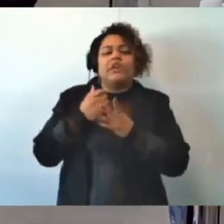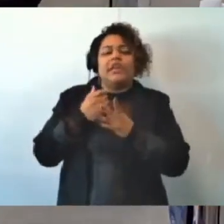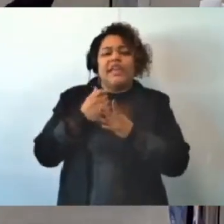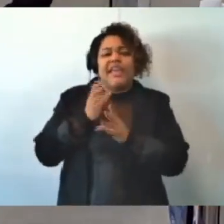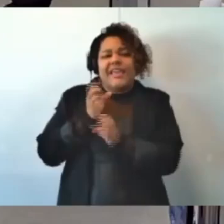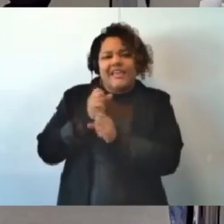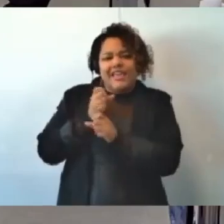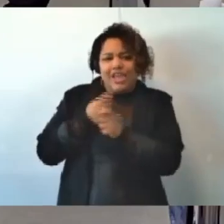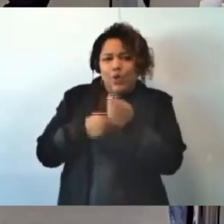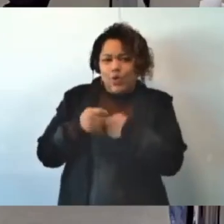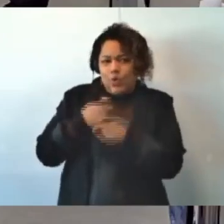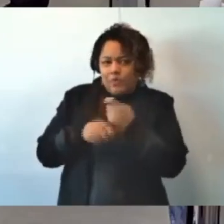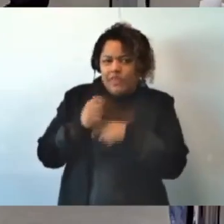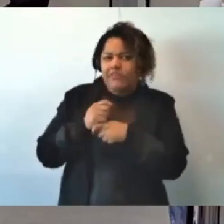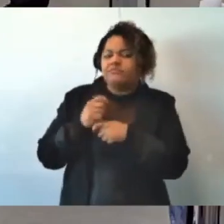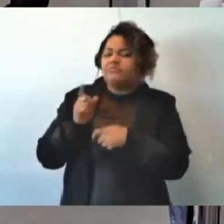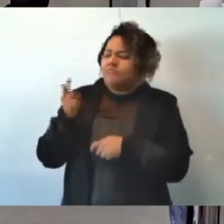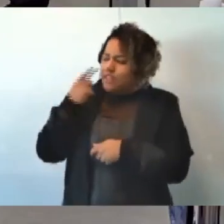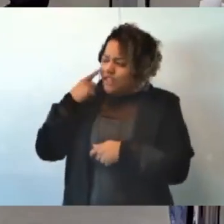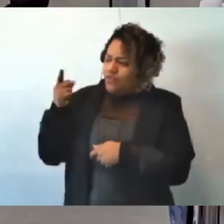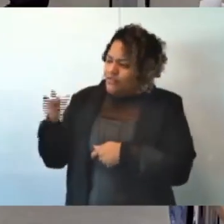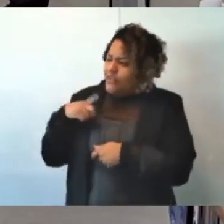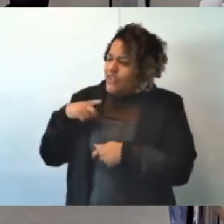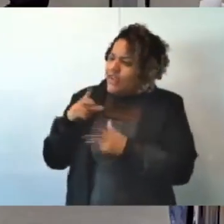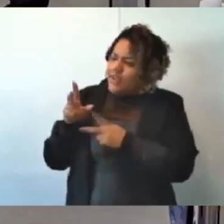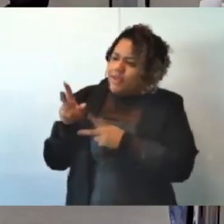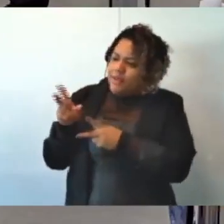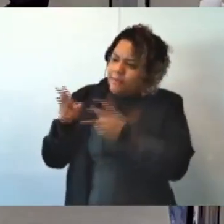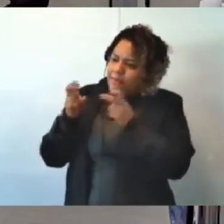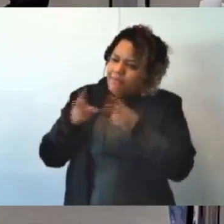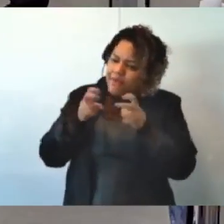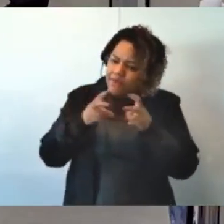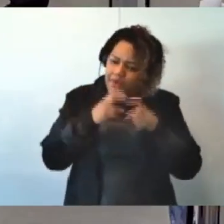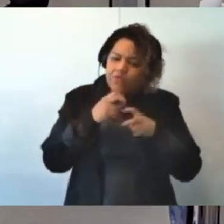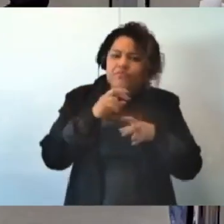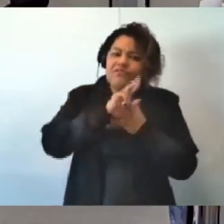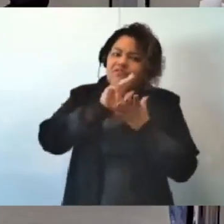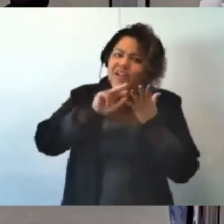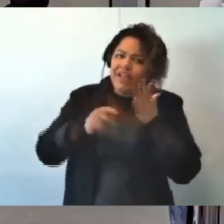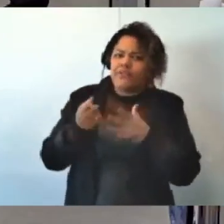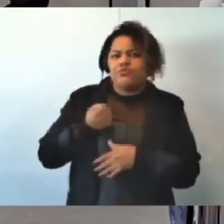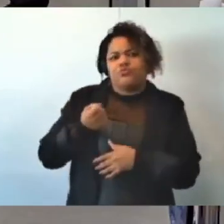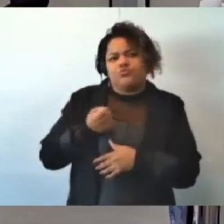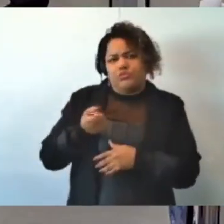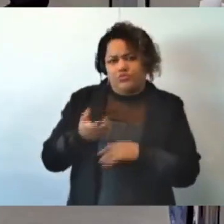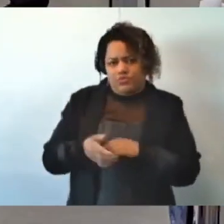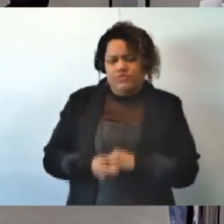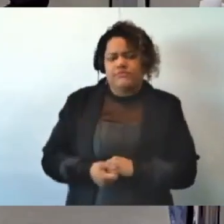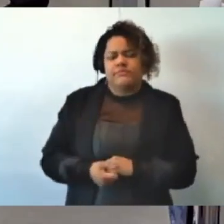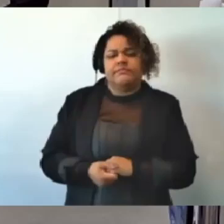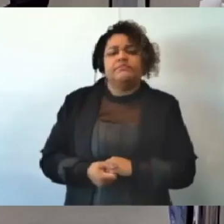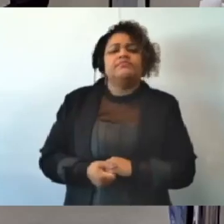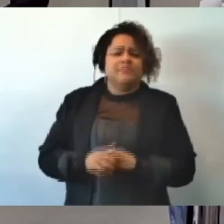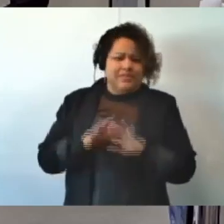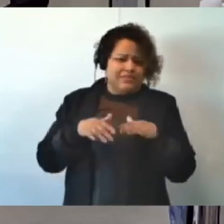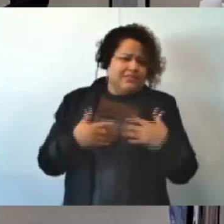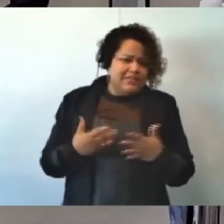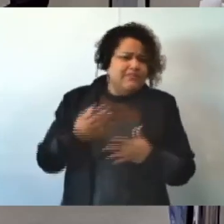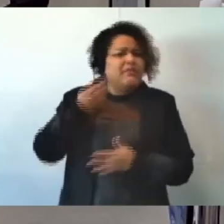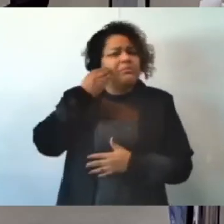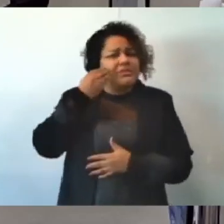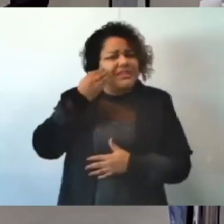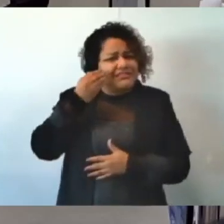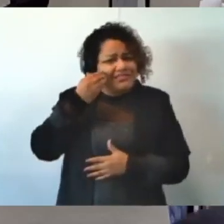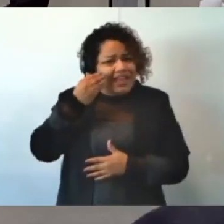você conseguiu captar. Então, vamos tentar, não é corrigir, eu não sou contra a revitalização